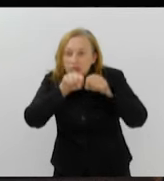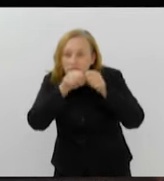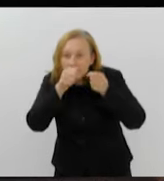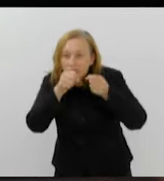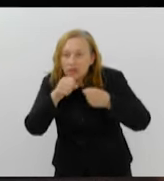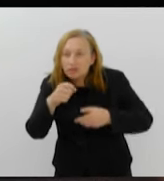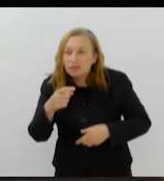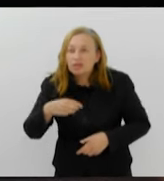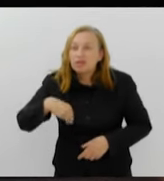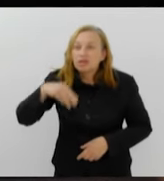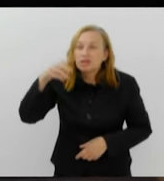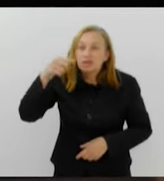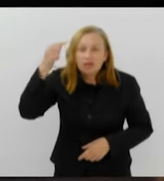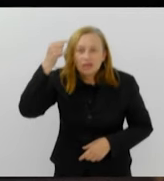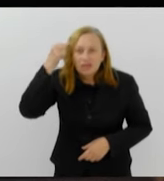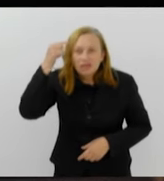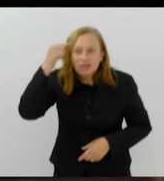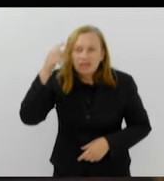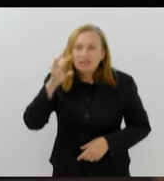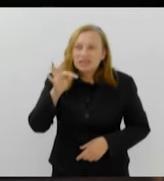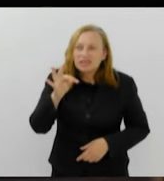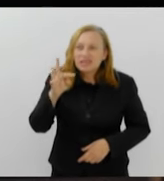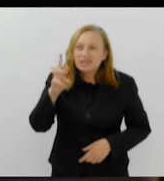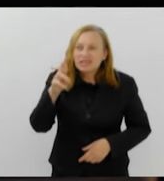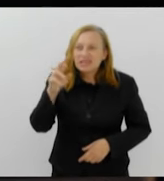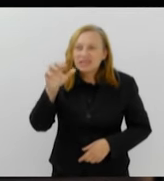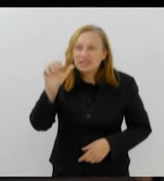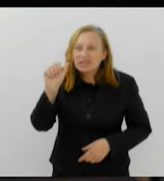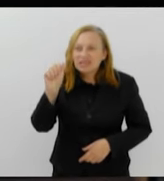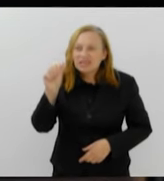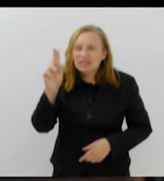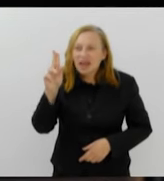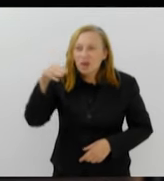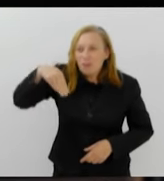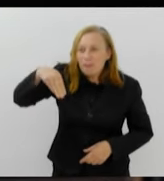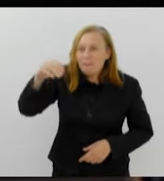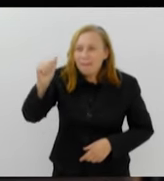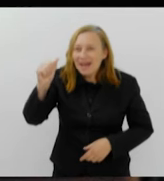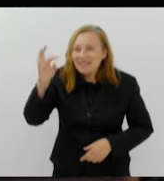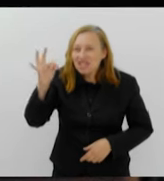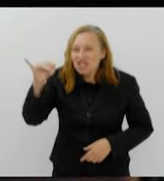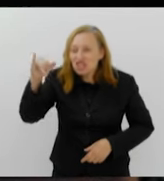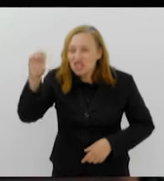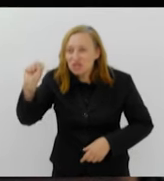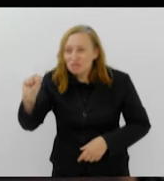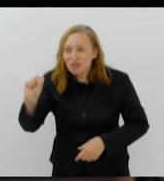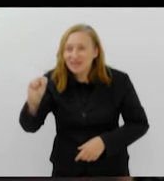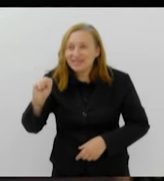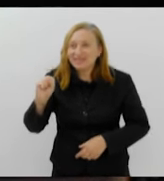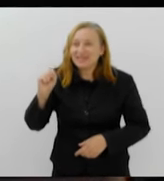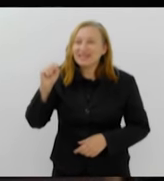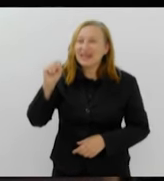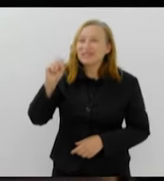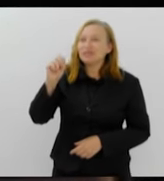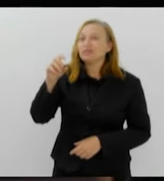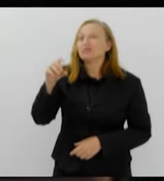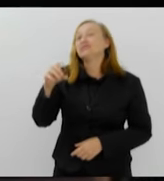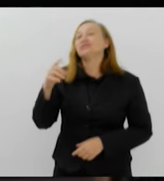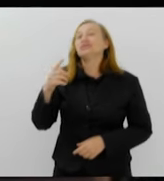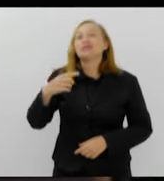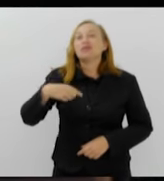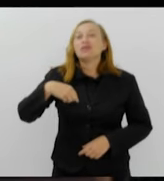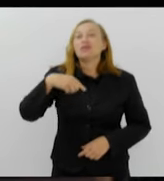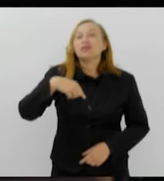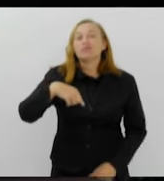quem tava com traumatismo craniano Leve quem foi levado desacordado para o hospital foi o Leonel